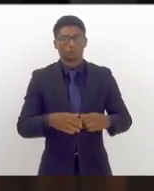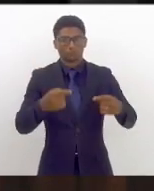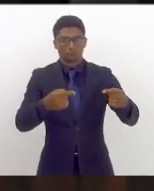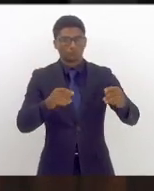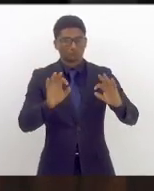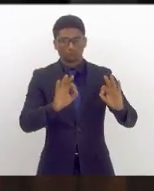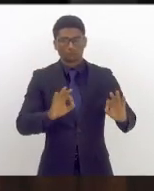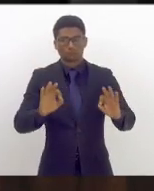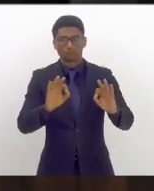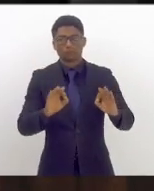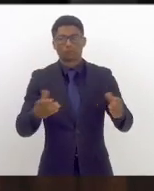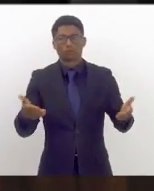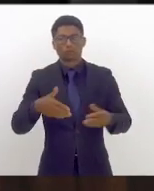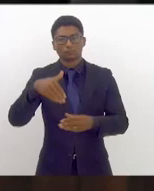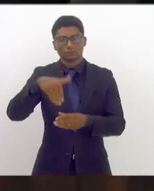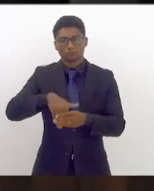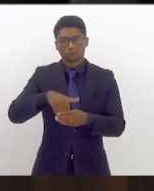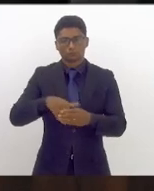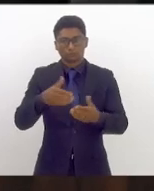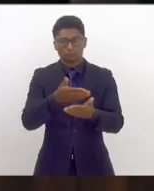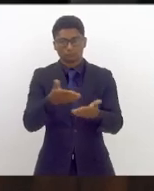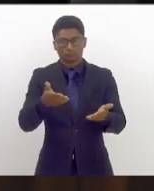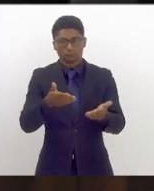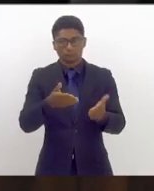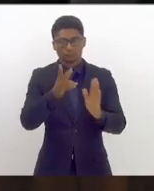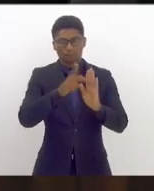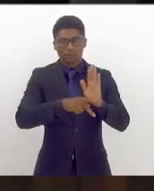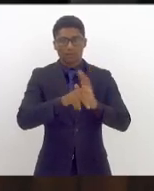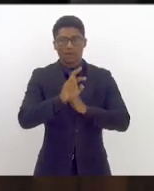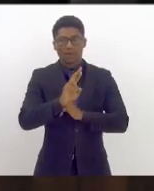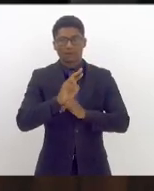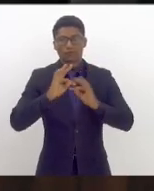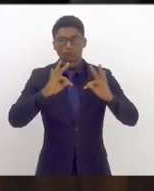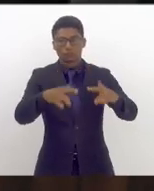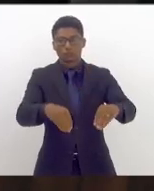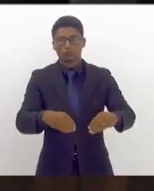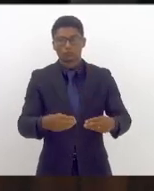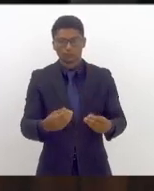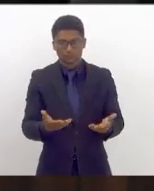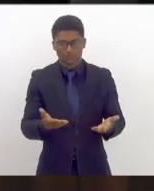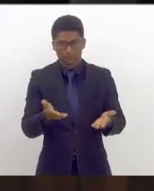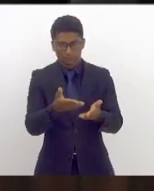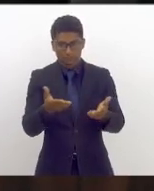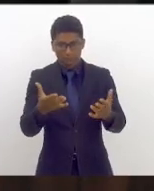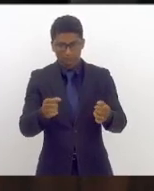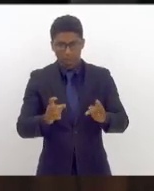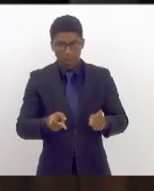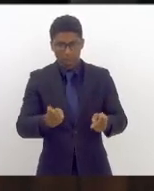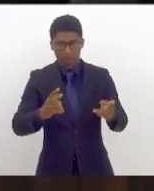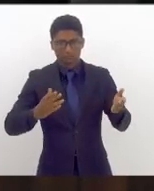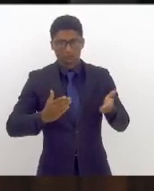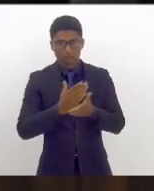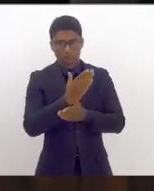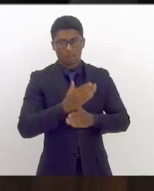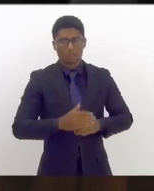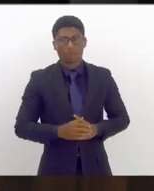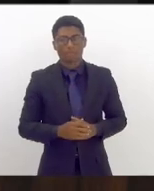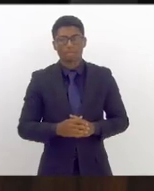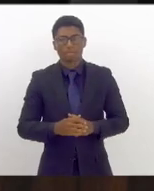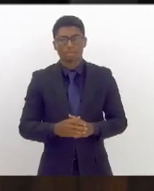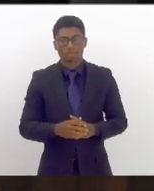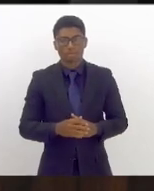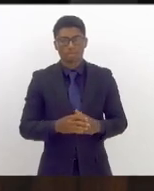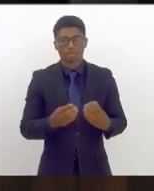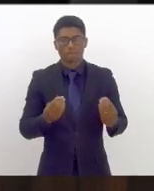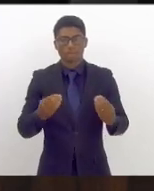que Queira discutir isso é da discussão em votação todos os prrs os pareceres favoráveis senhores que a prova Vanessa que são aprovado vai